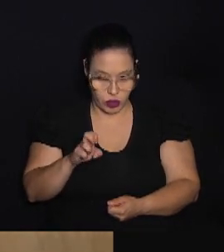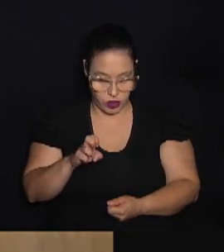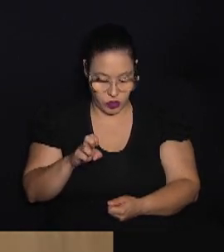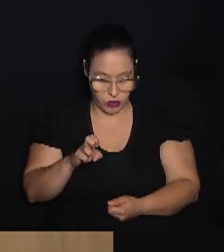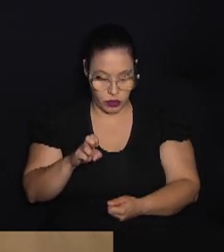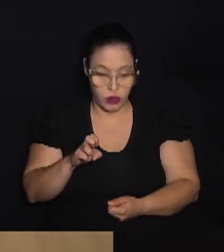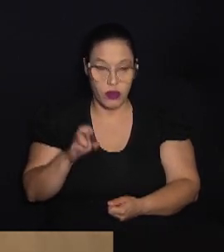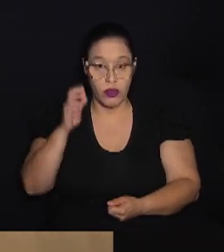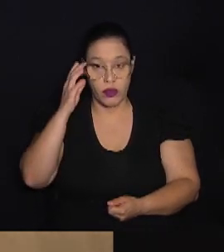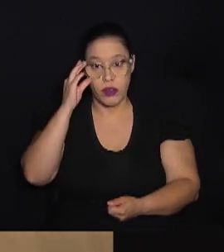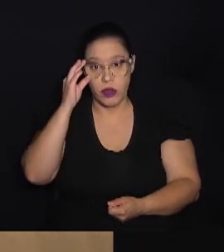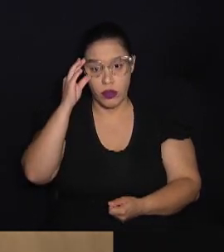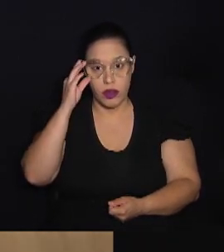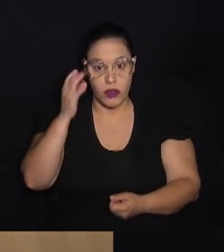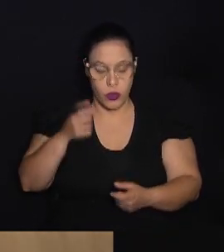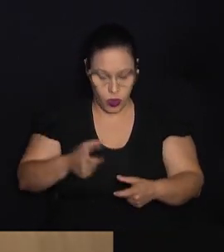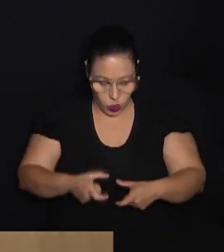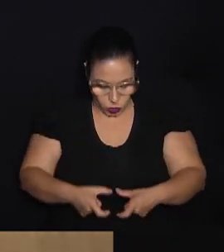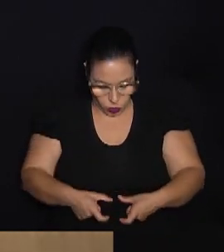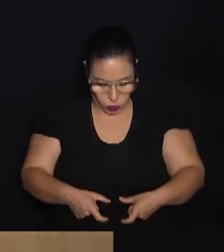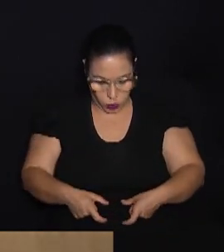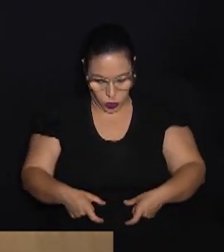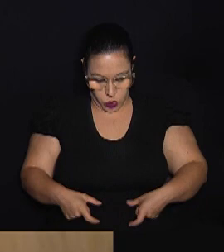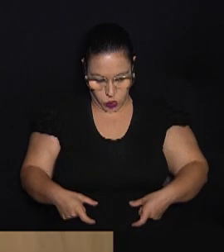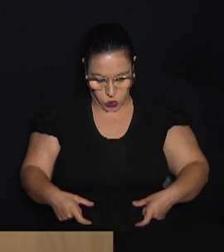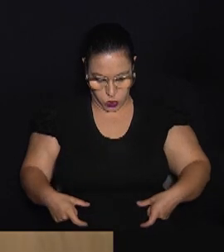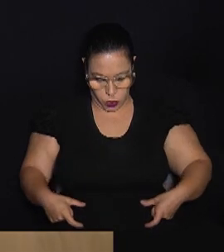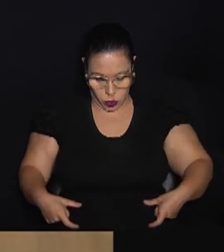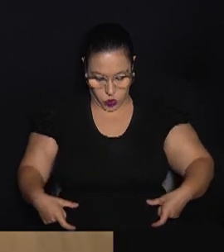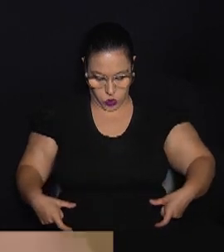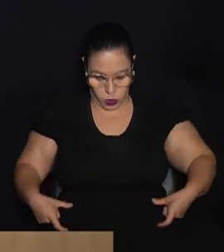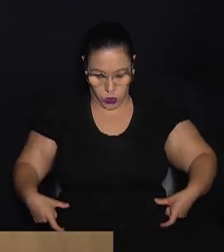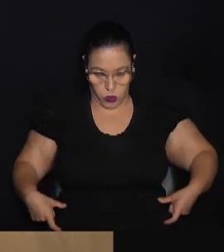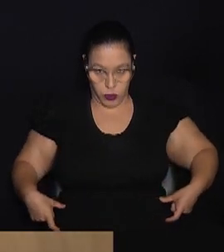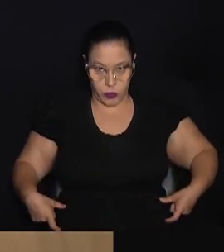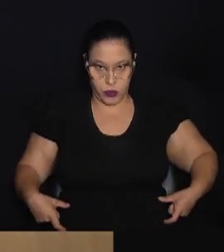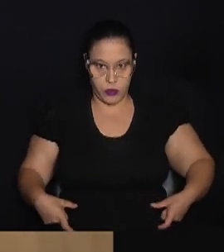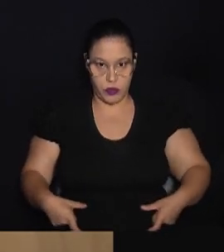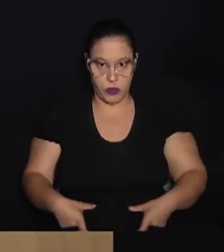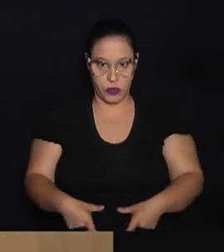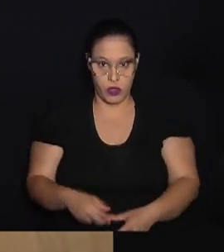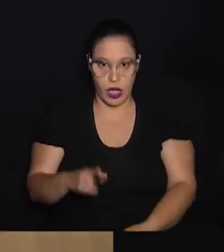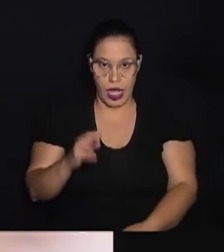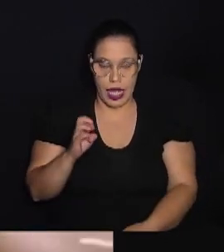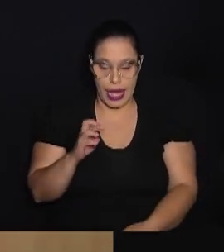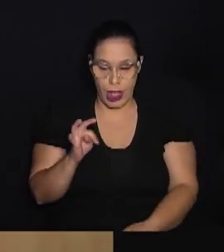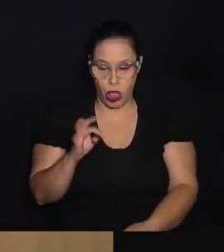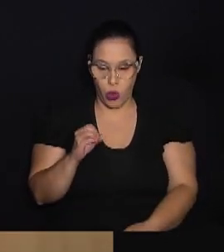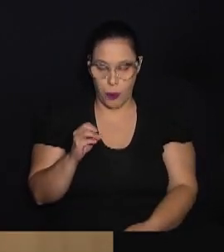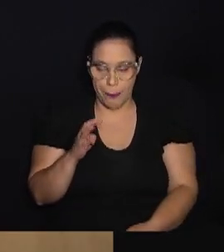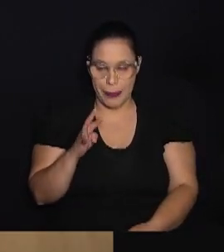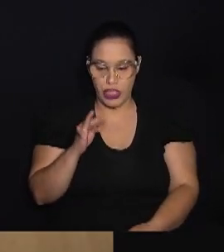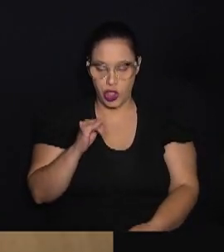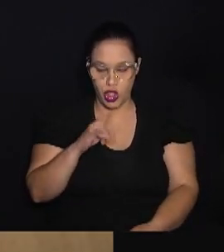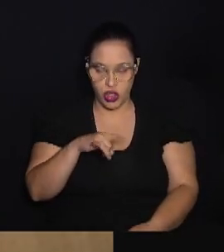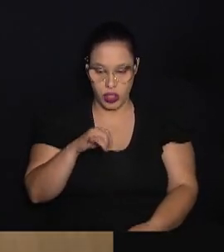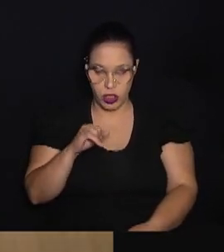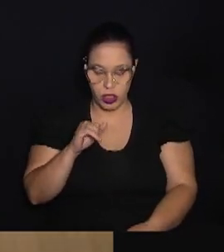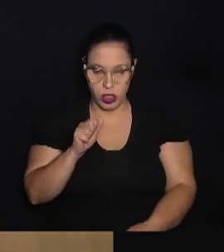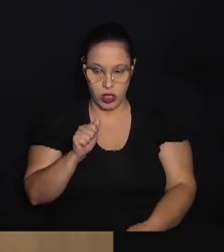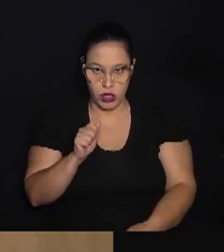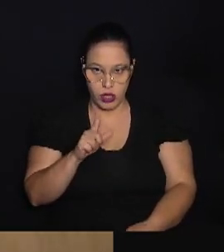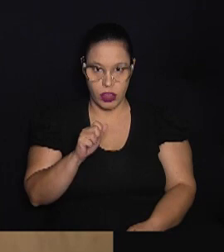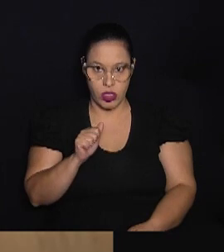acurado para ver a extensão desse tumor em relação aos outros órgãos da pelve, como reto, bexiga, e muitas vezes complementado